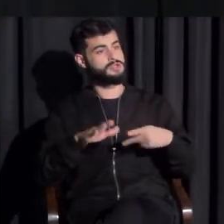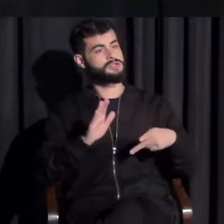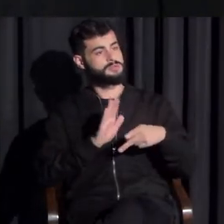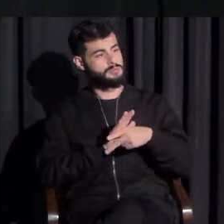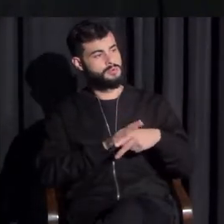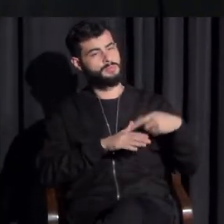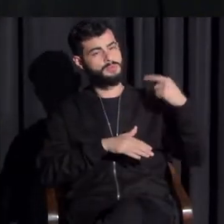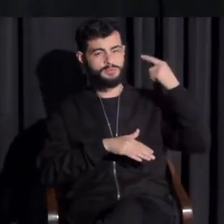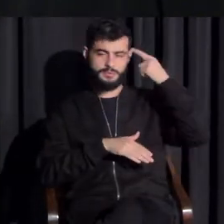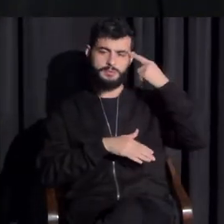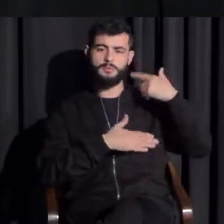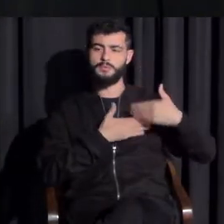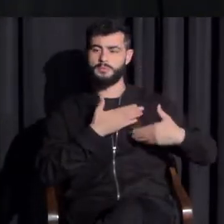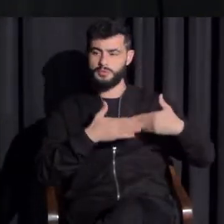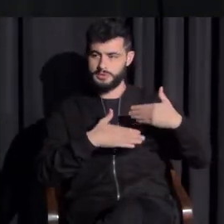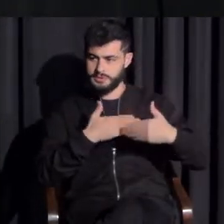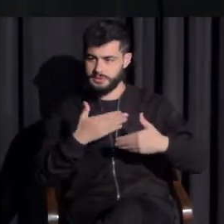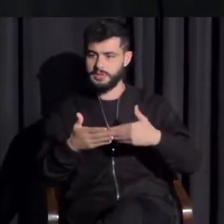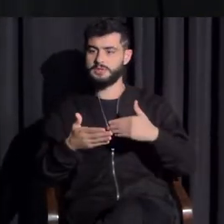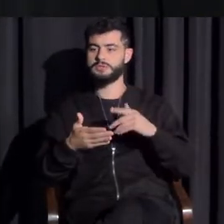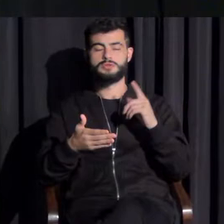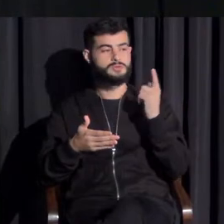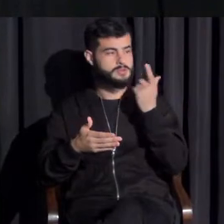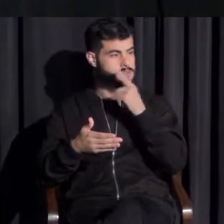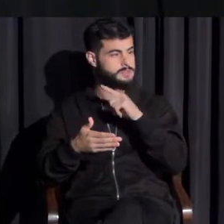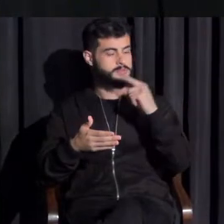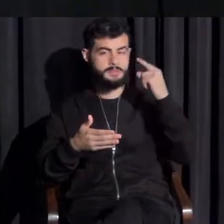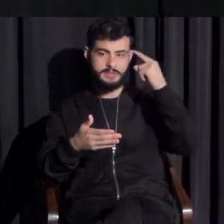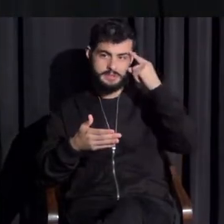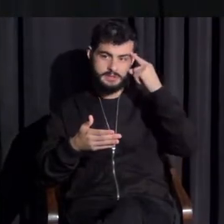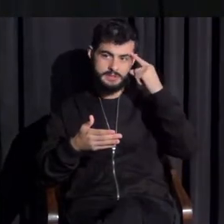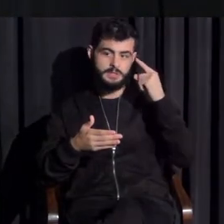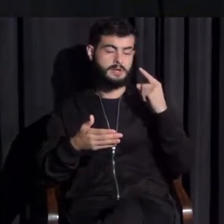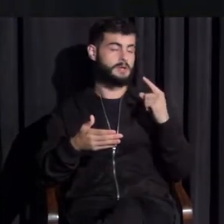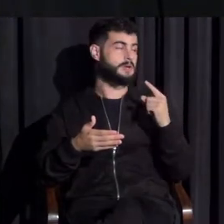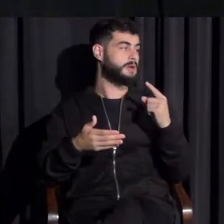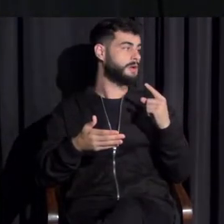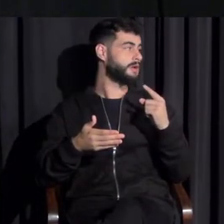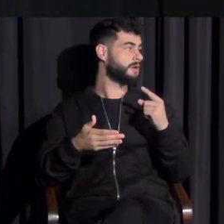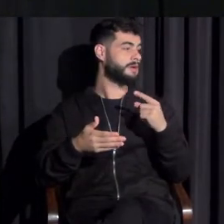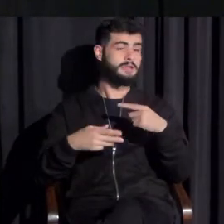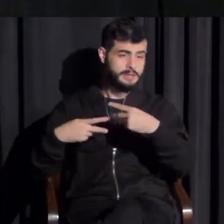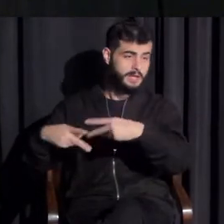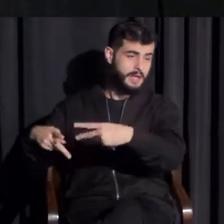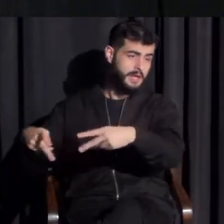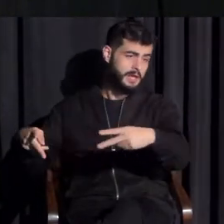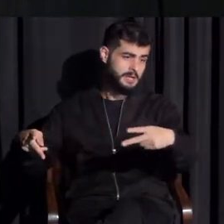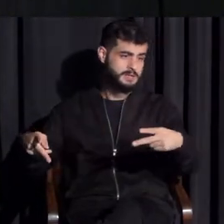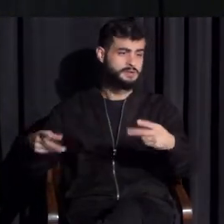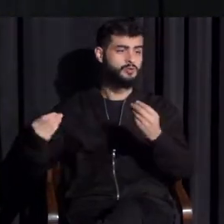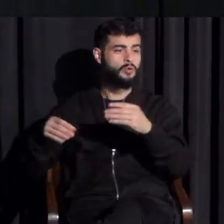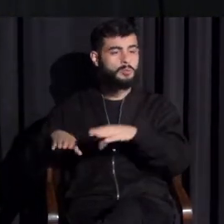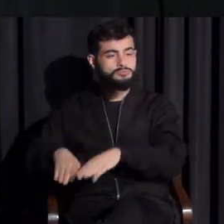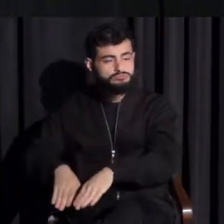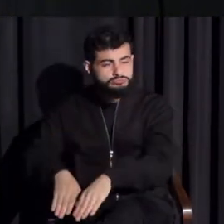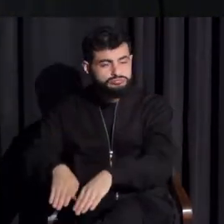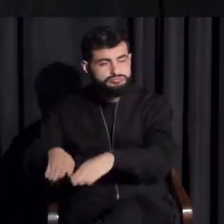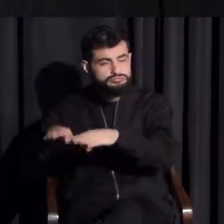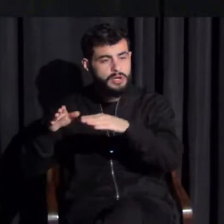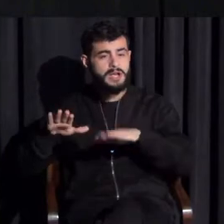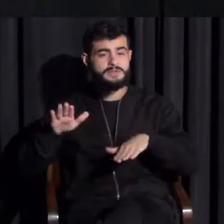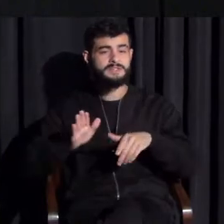somos levados a pensar, né, neles, nessa criação, desde os bebês, como